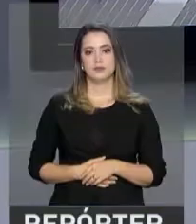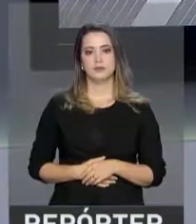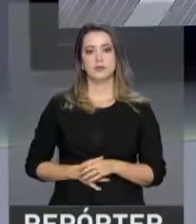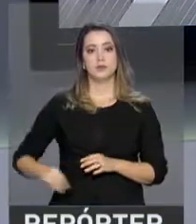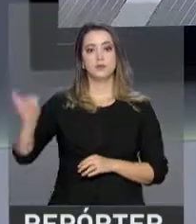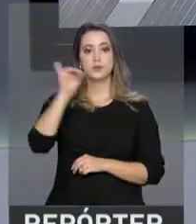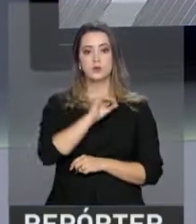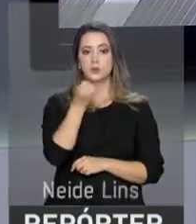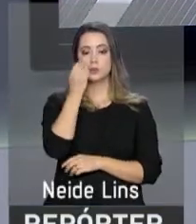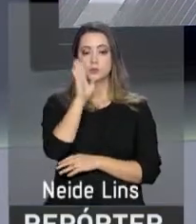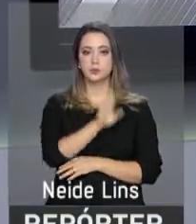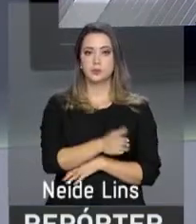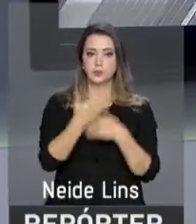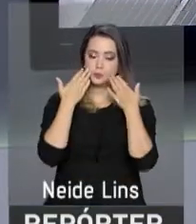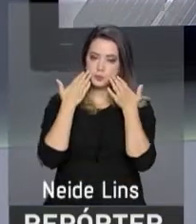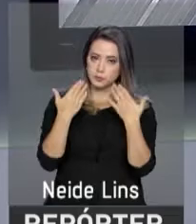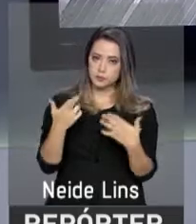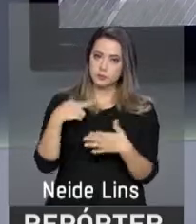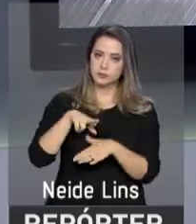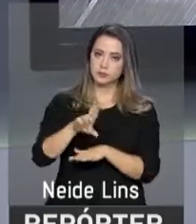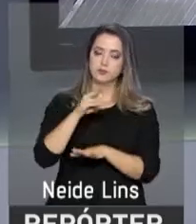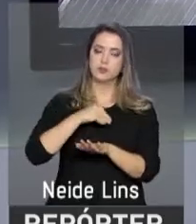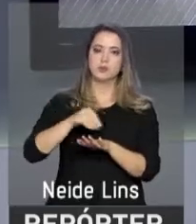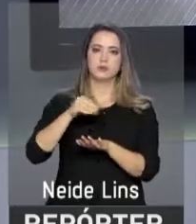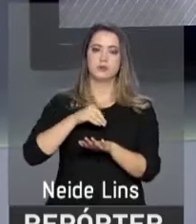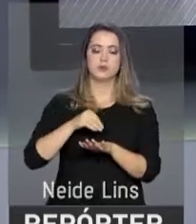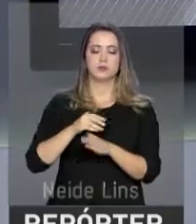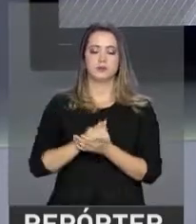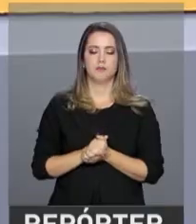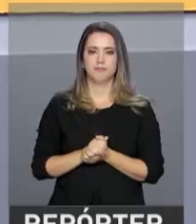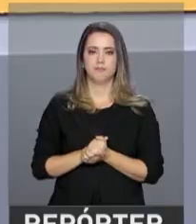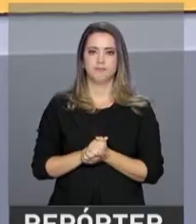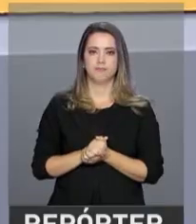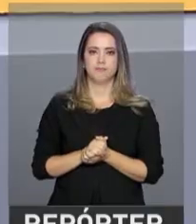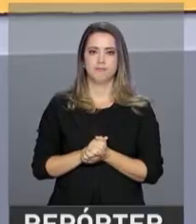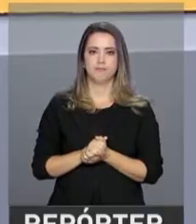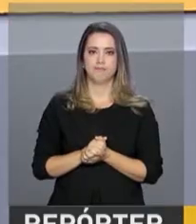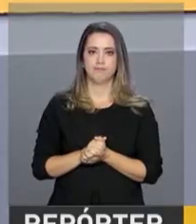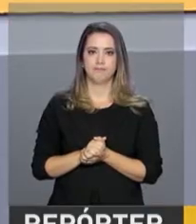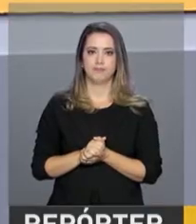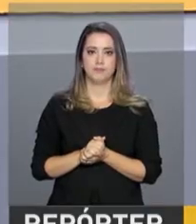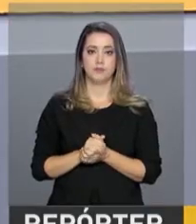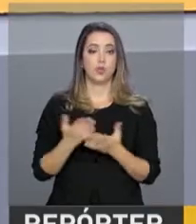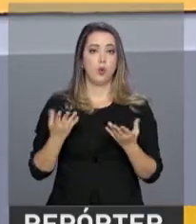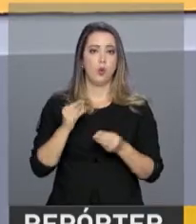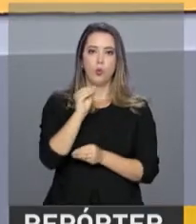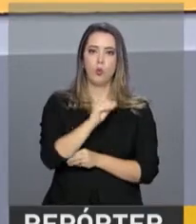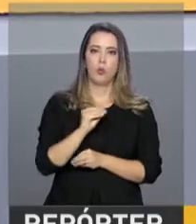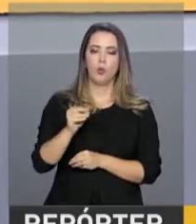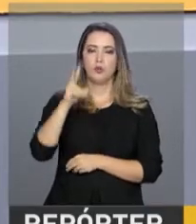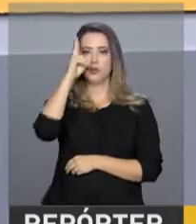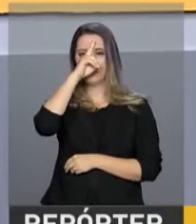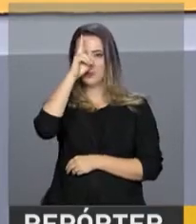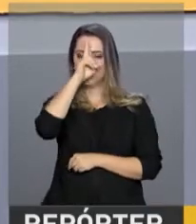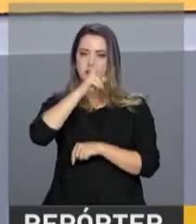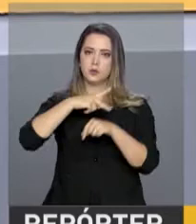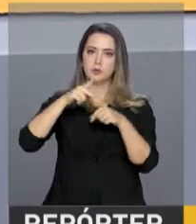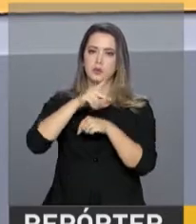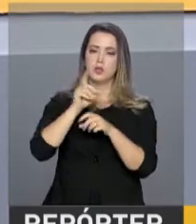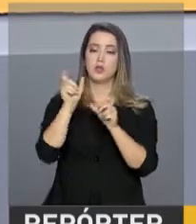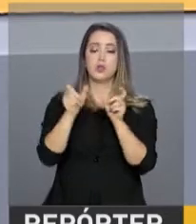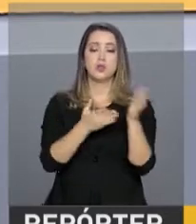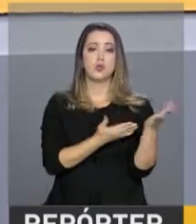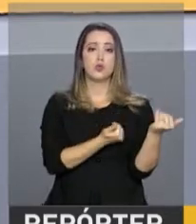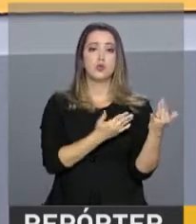Olá, boa tarde. No ar, mais uma edição do Repórter NBR. Enquanto preservam a memória do país, jovens com